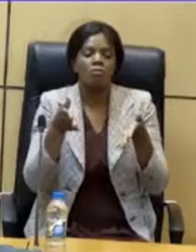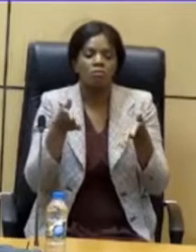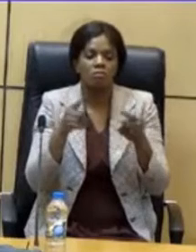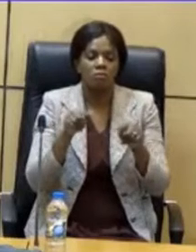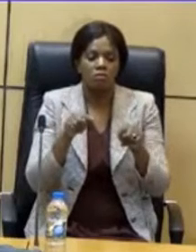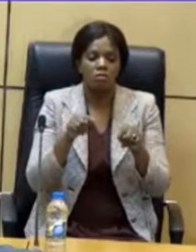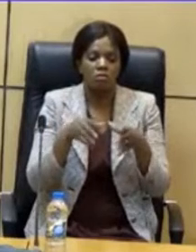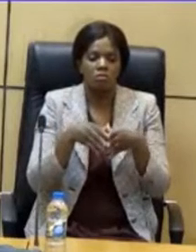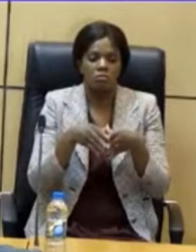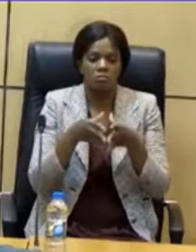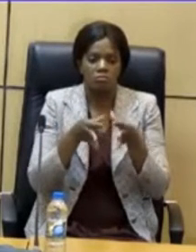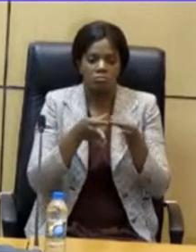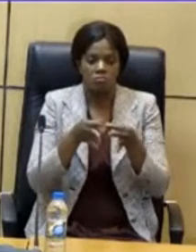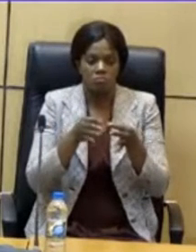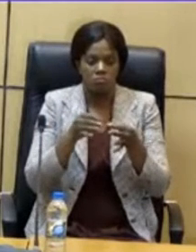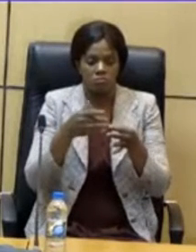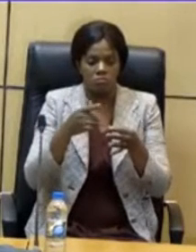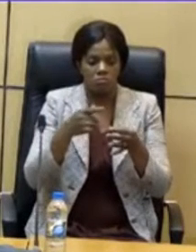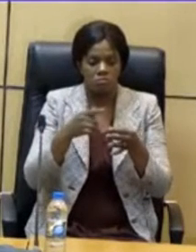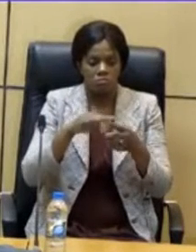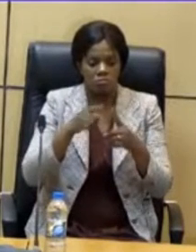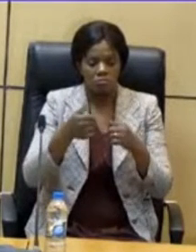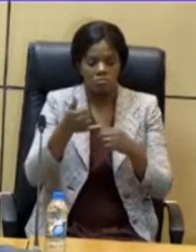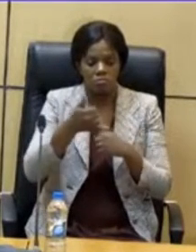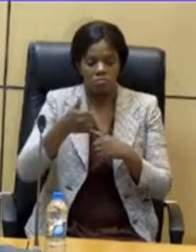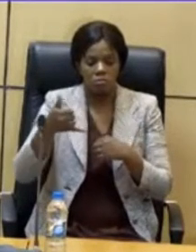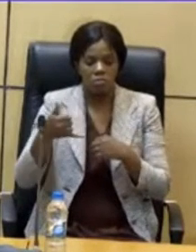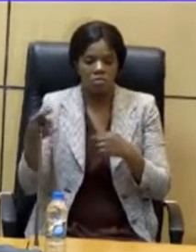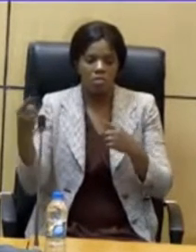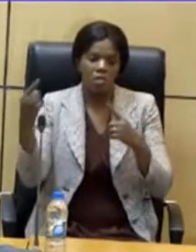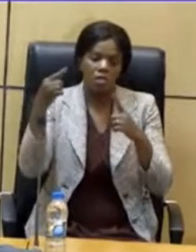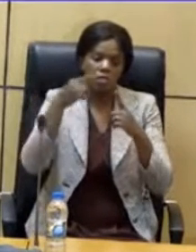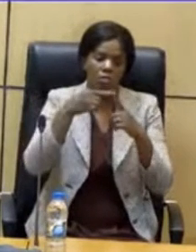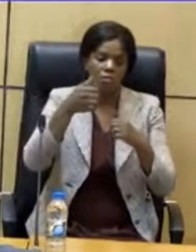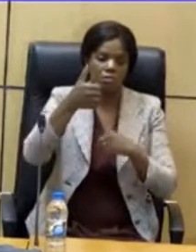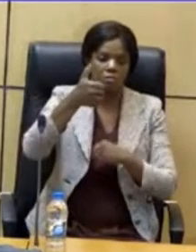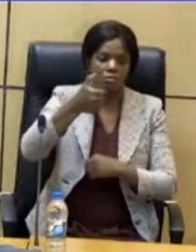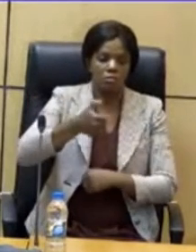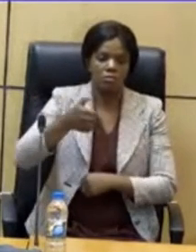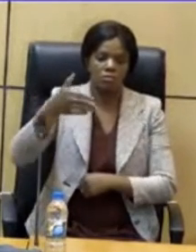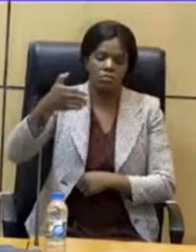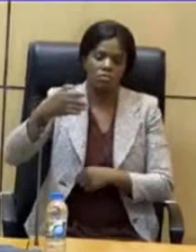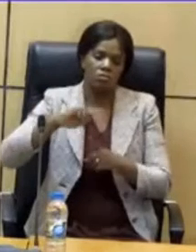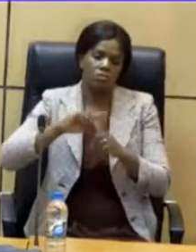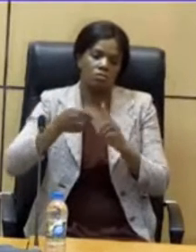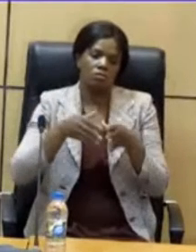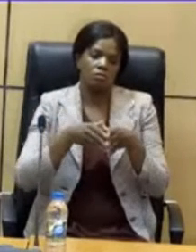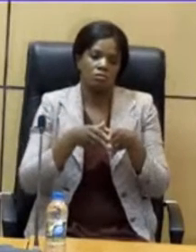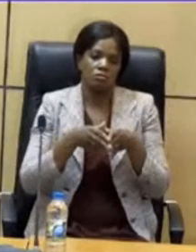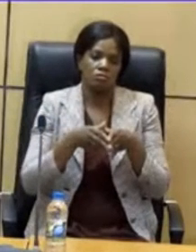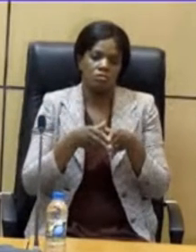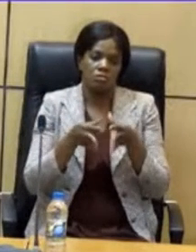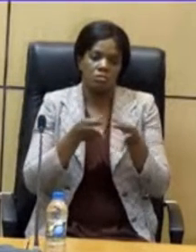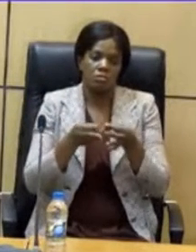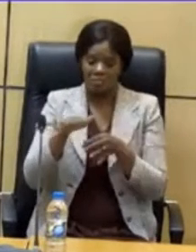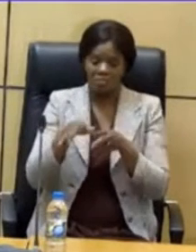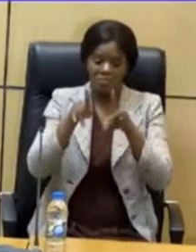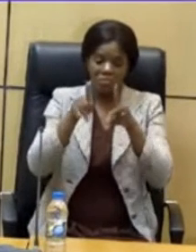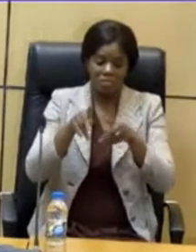A predominância por sexo é de 8 para o feminino e 7 para o masculino.